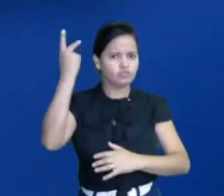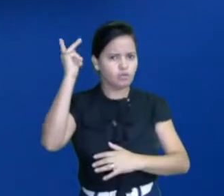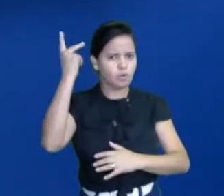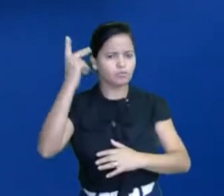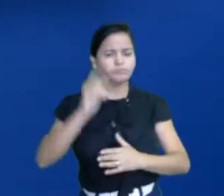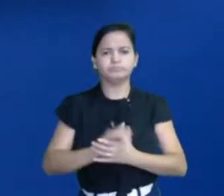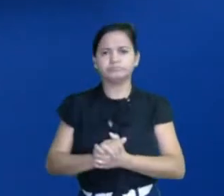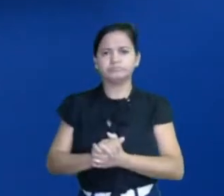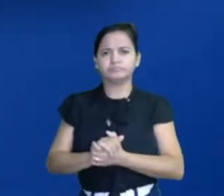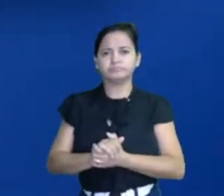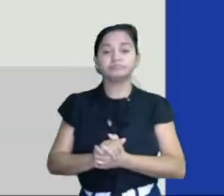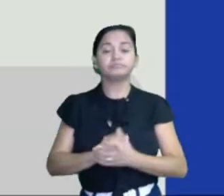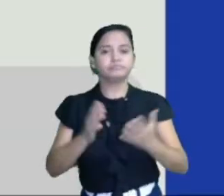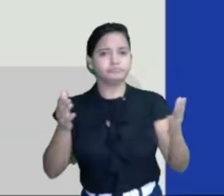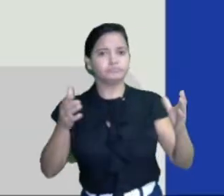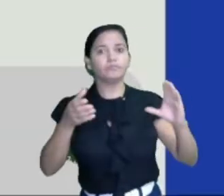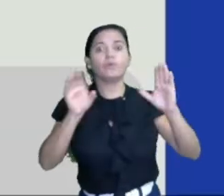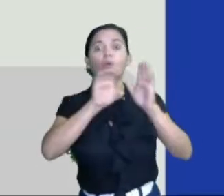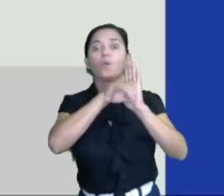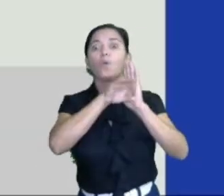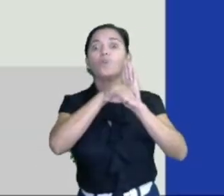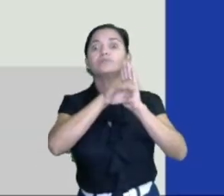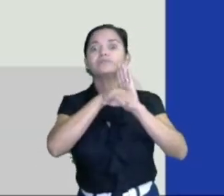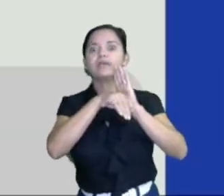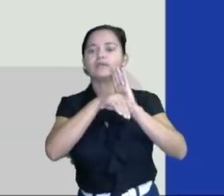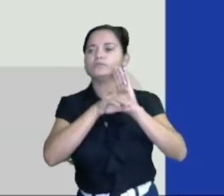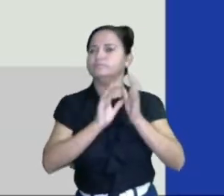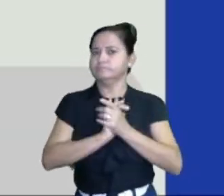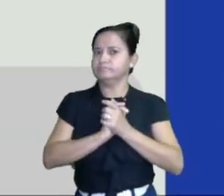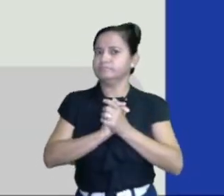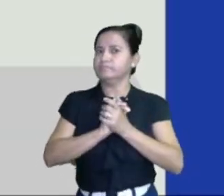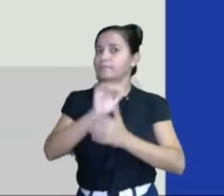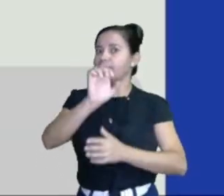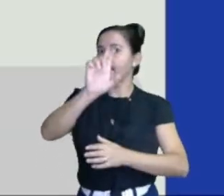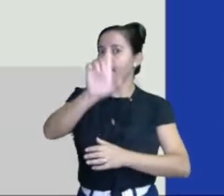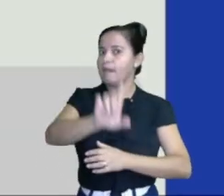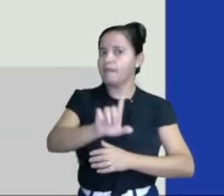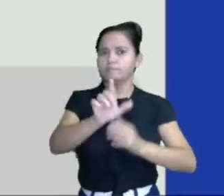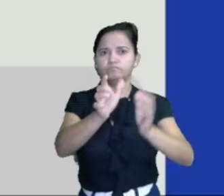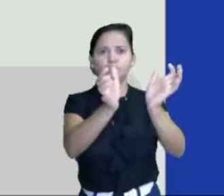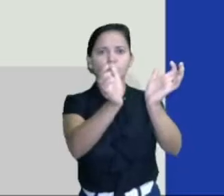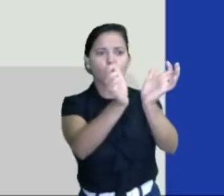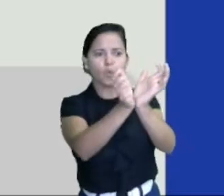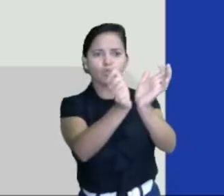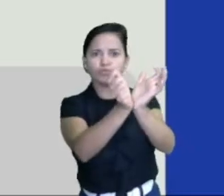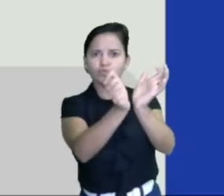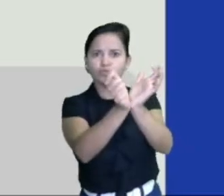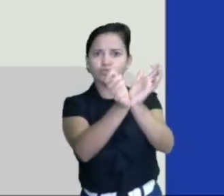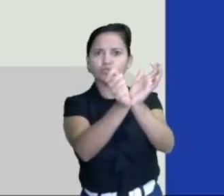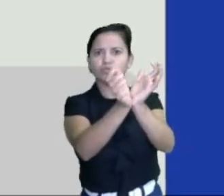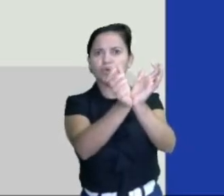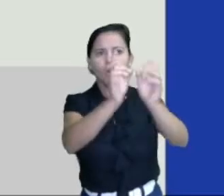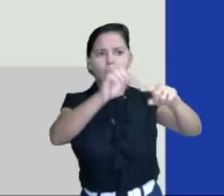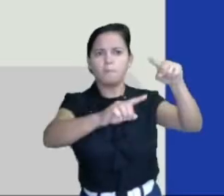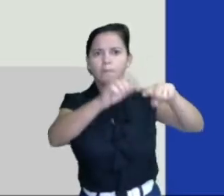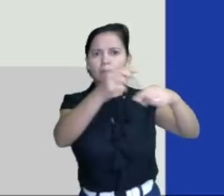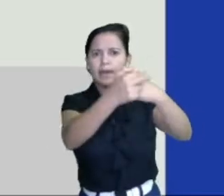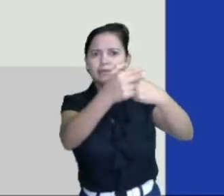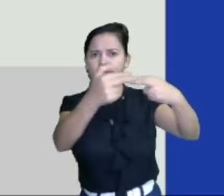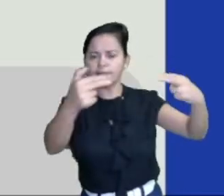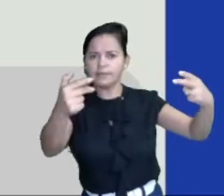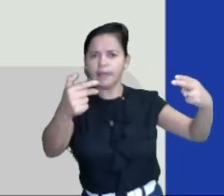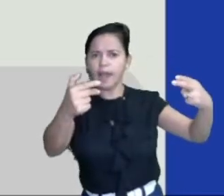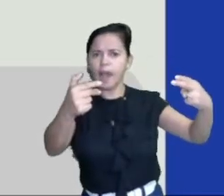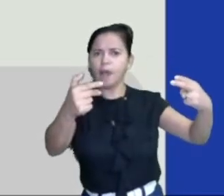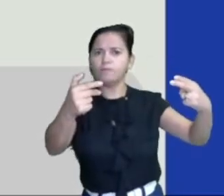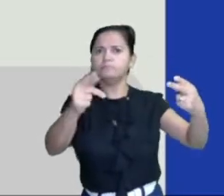histórico. Conceito. O patrimônio histórico é o conjunto de bens materiais e